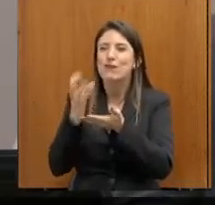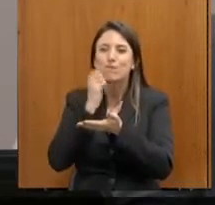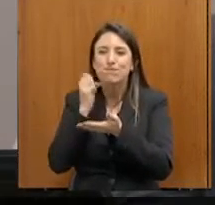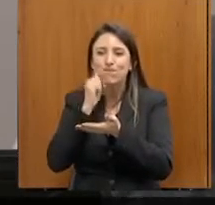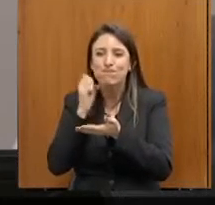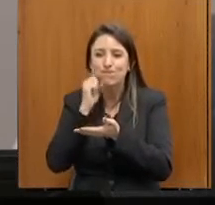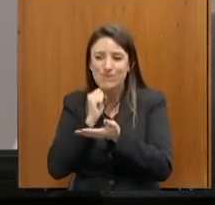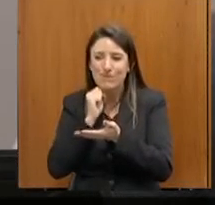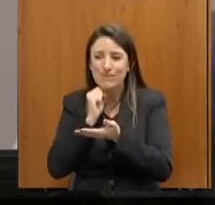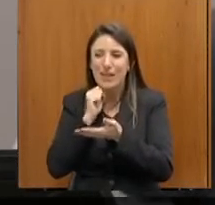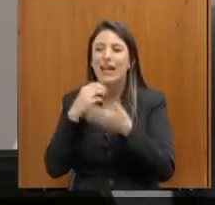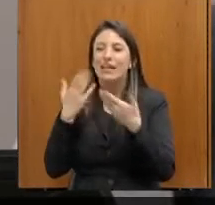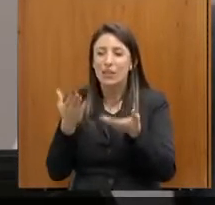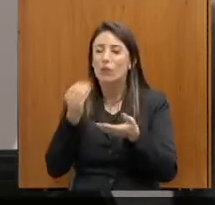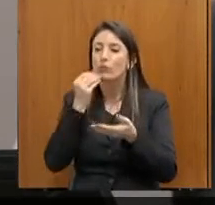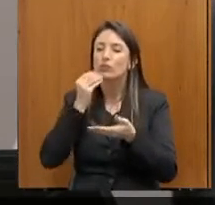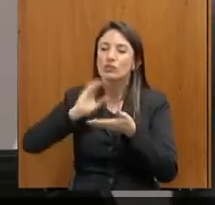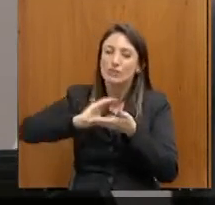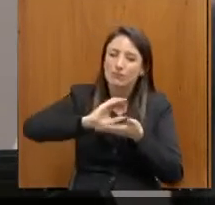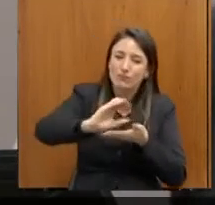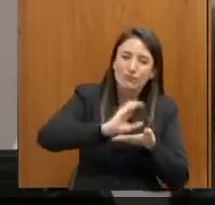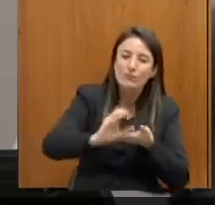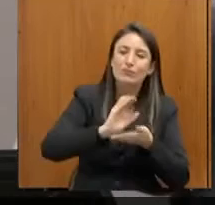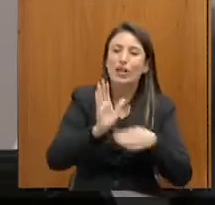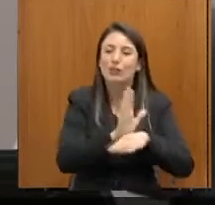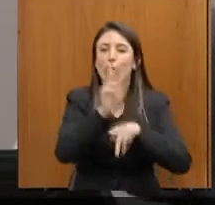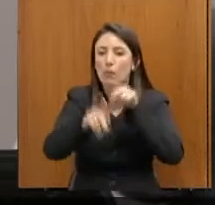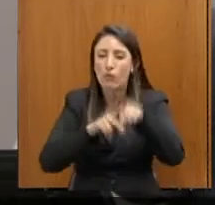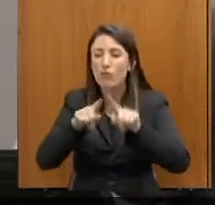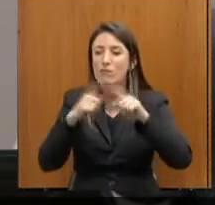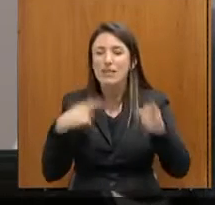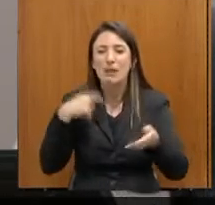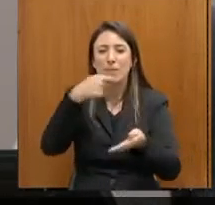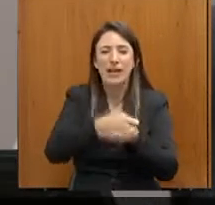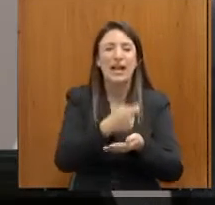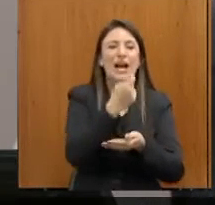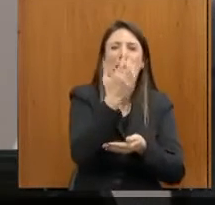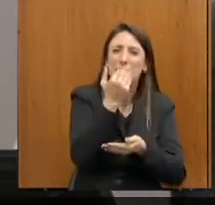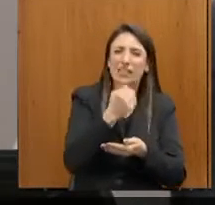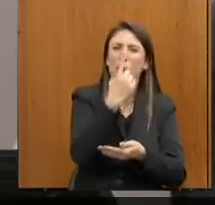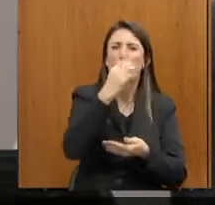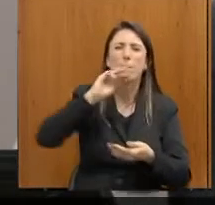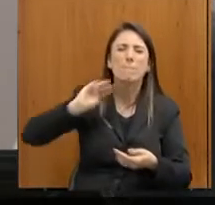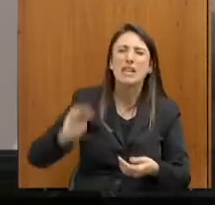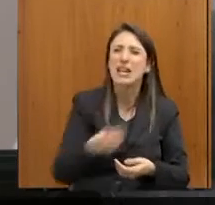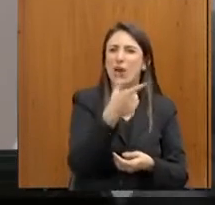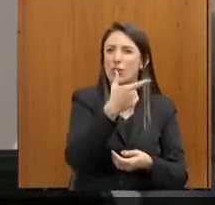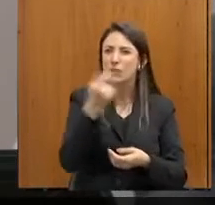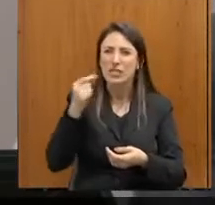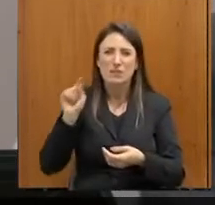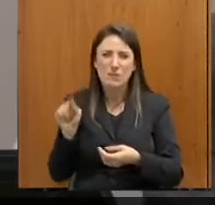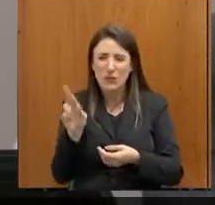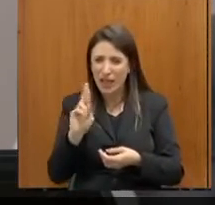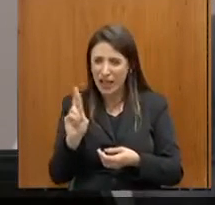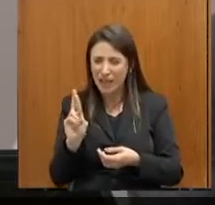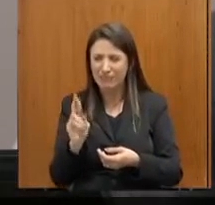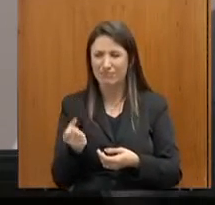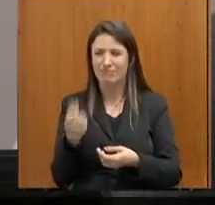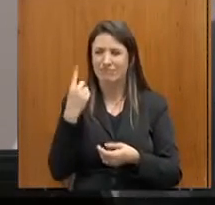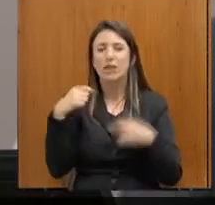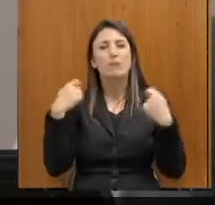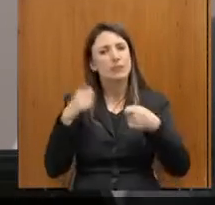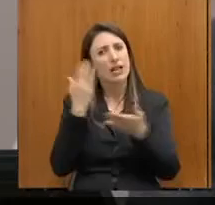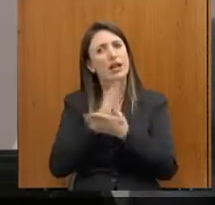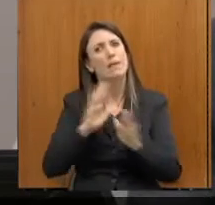tá pagando alimentação de r$ 1000000 200 mil real r$ 1000000 de 200 mil Então isso precisa acabar isso precisa acabar